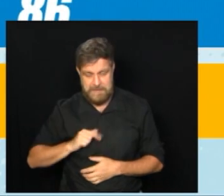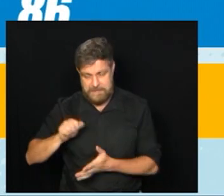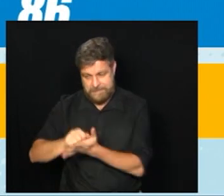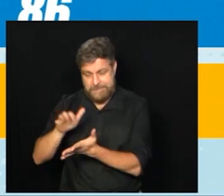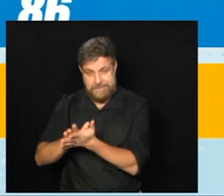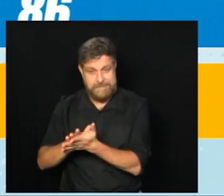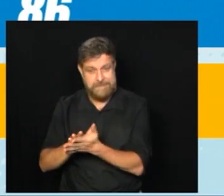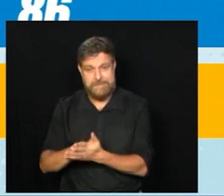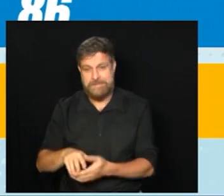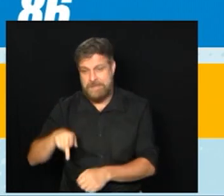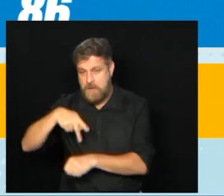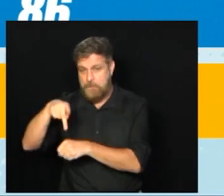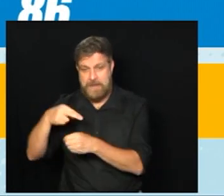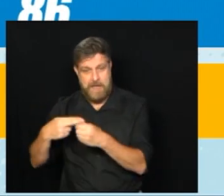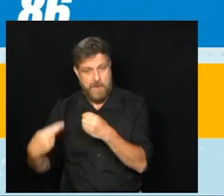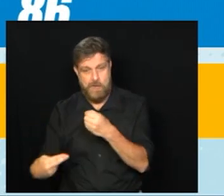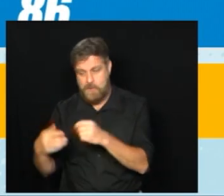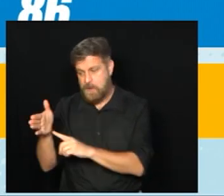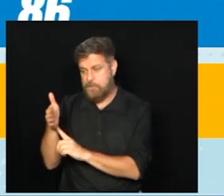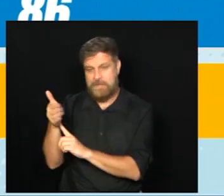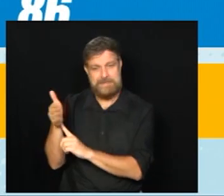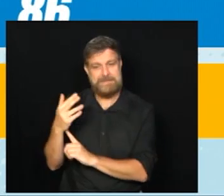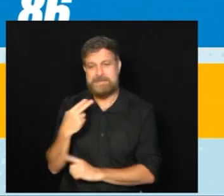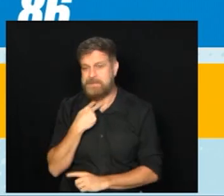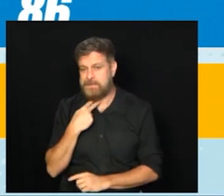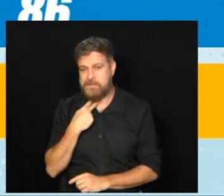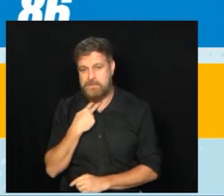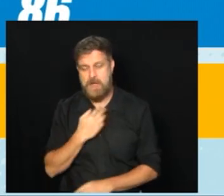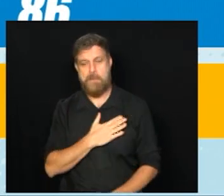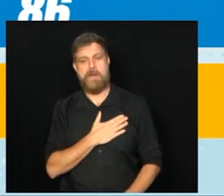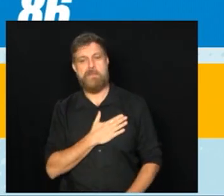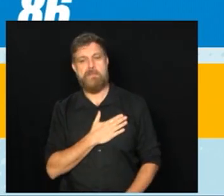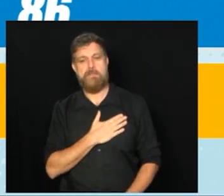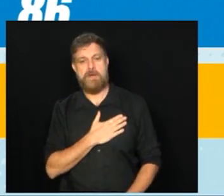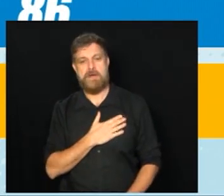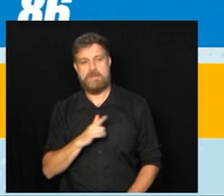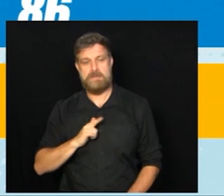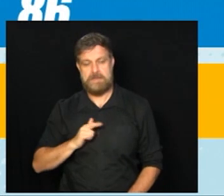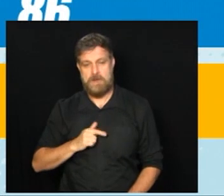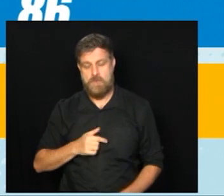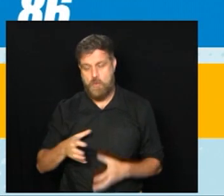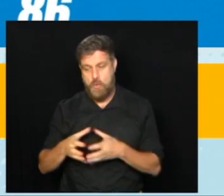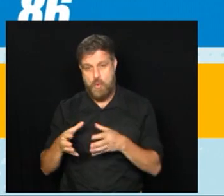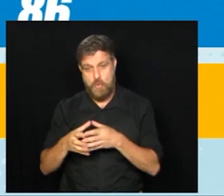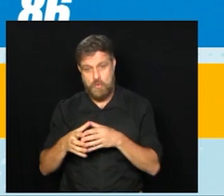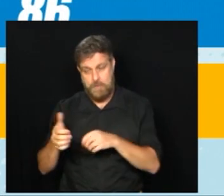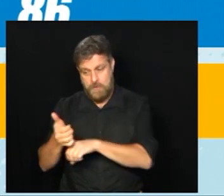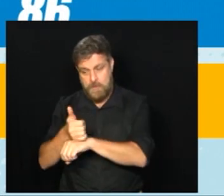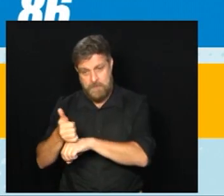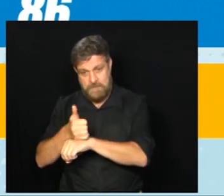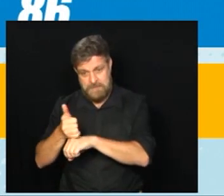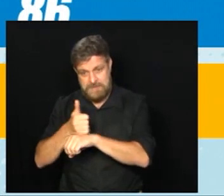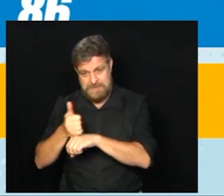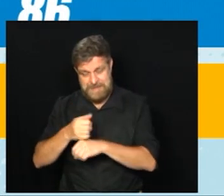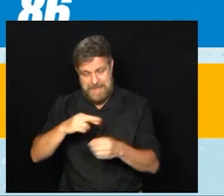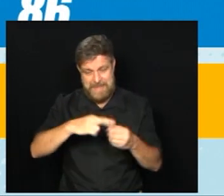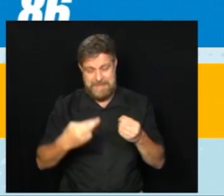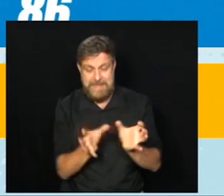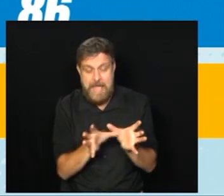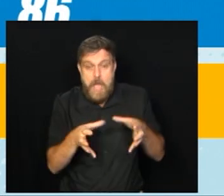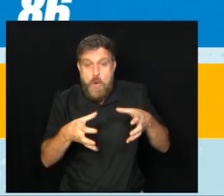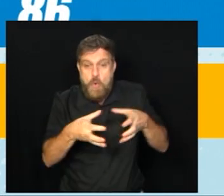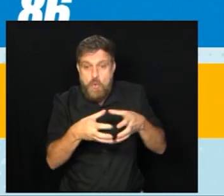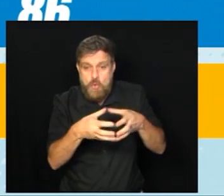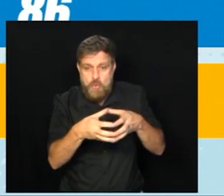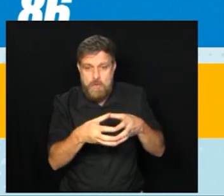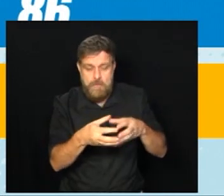a Rússia não pode utilizar sua bandeira, o hino nacional, então os atletas do país disputam pelo Comitê Olímpico